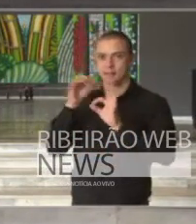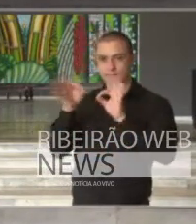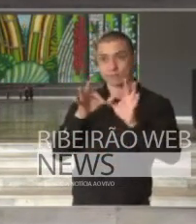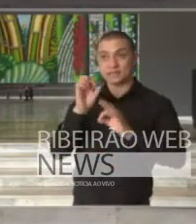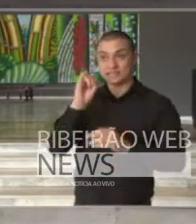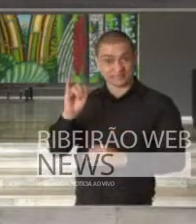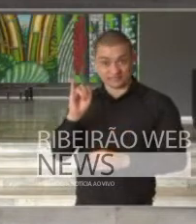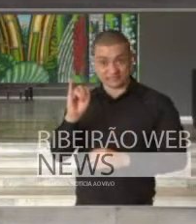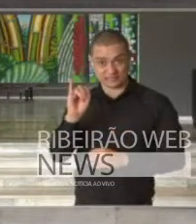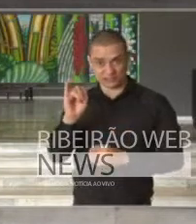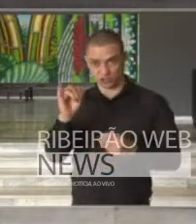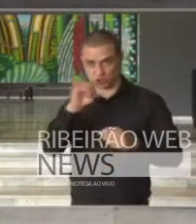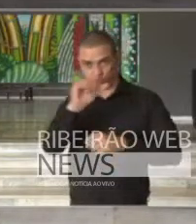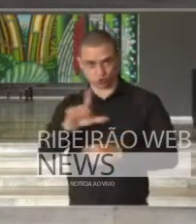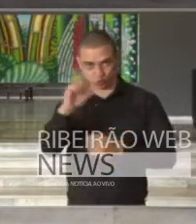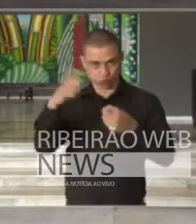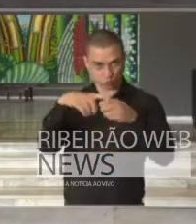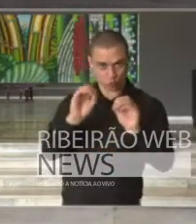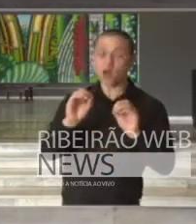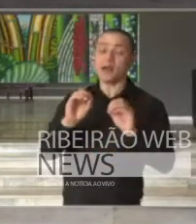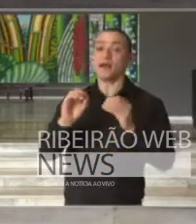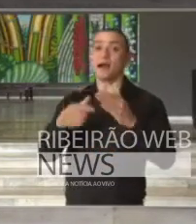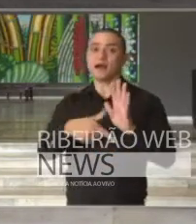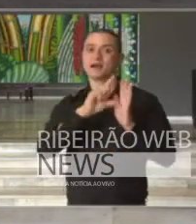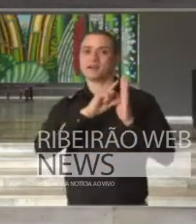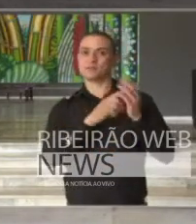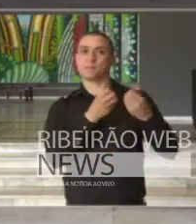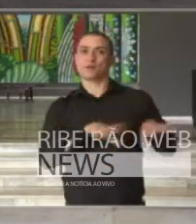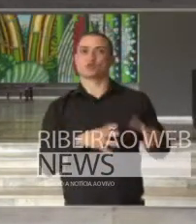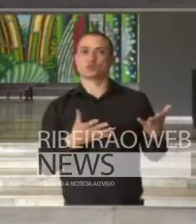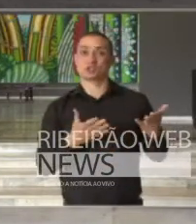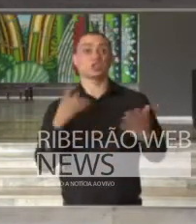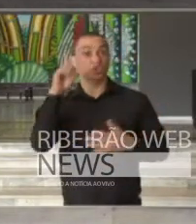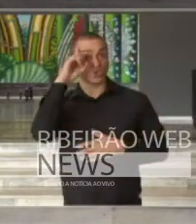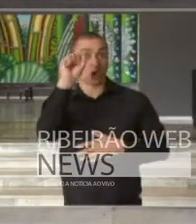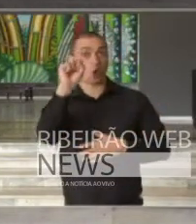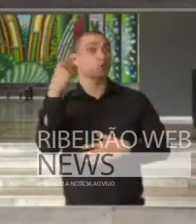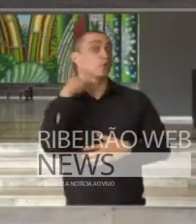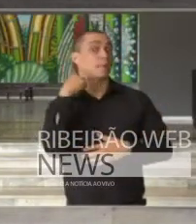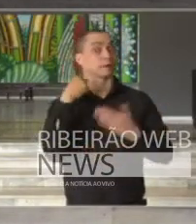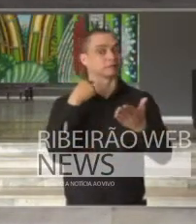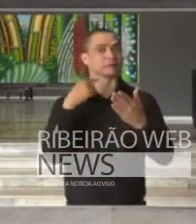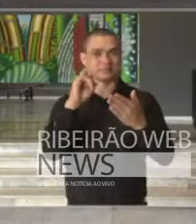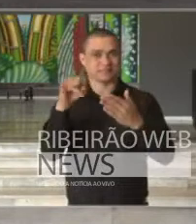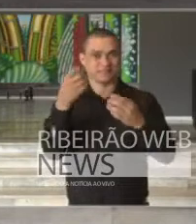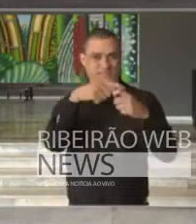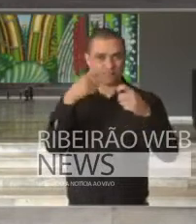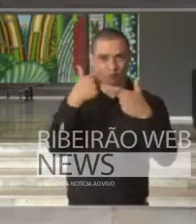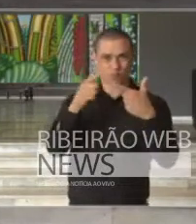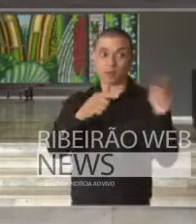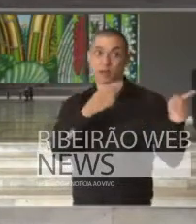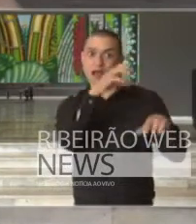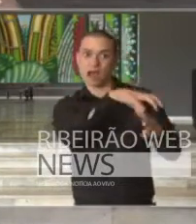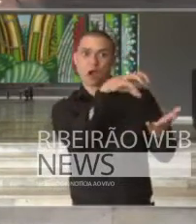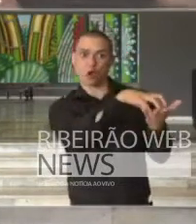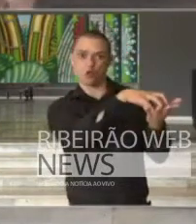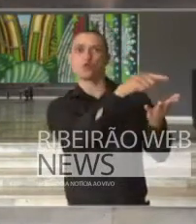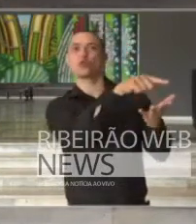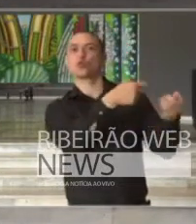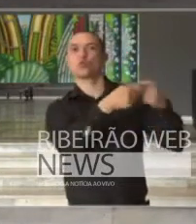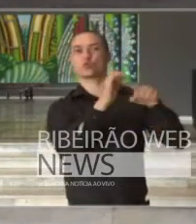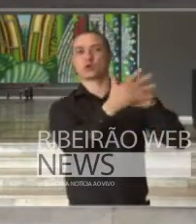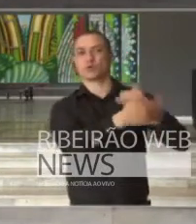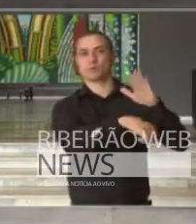esse retorno gradativo em julho prejudicar o retorno antes, a partir do dia 8 de maio, a ser definido aqui pelo Centro de Contingência.